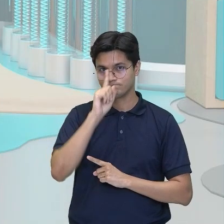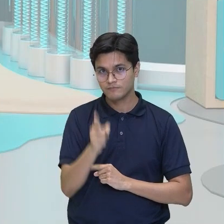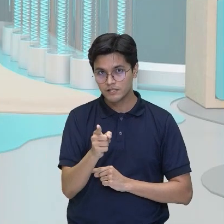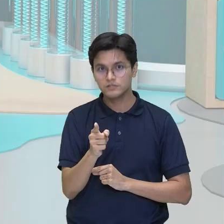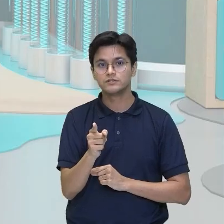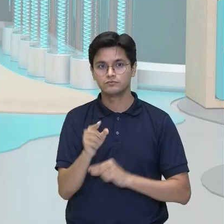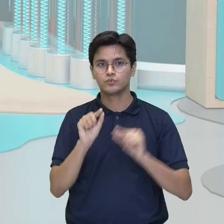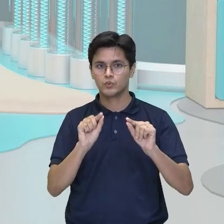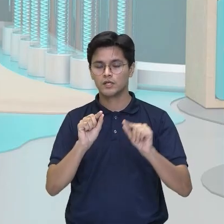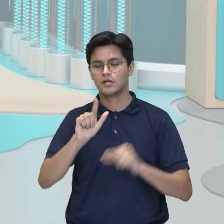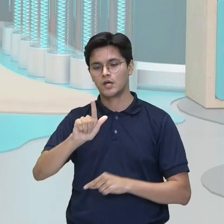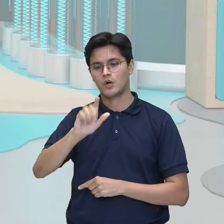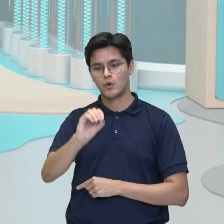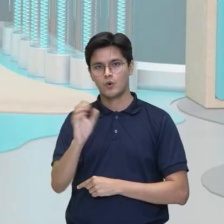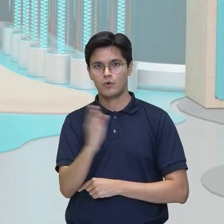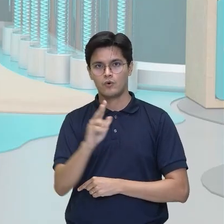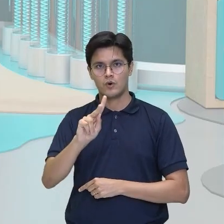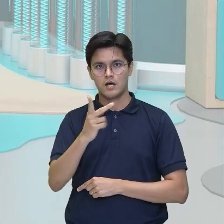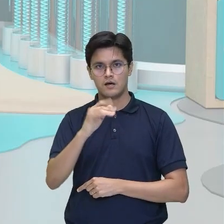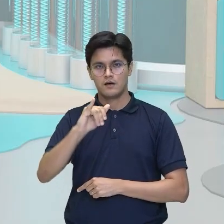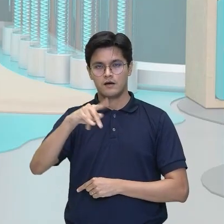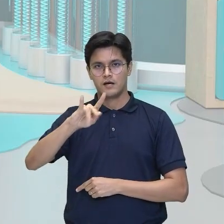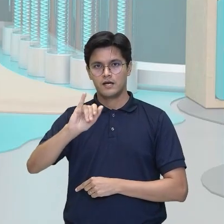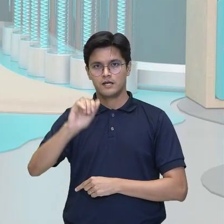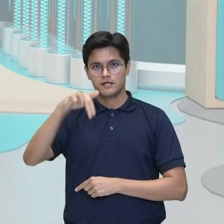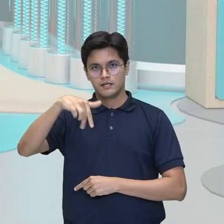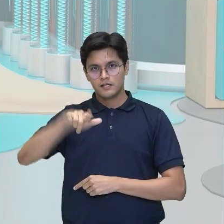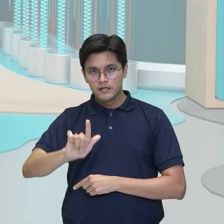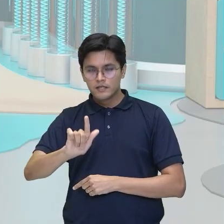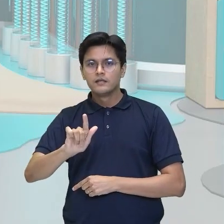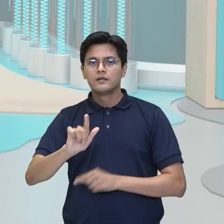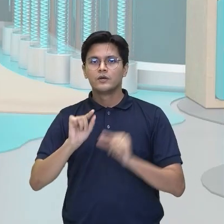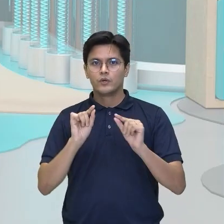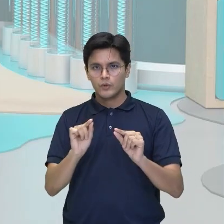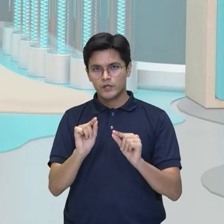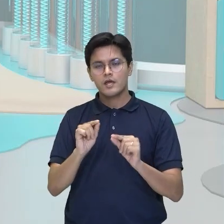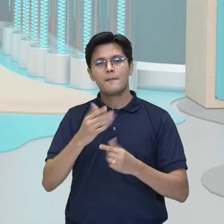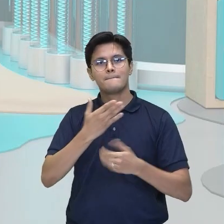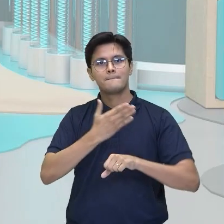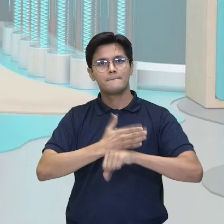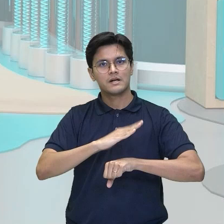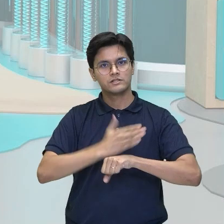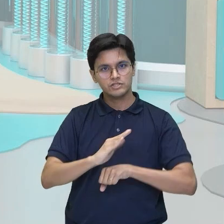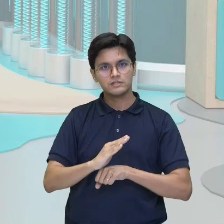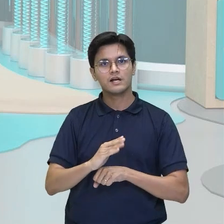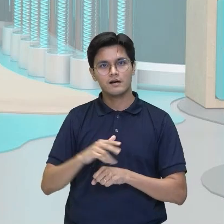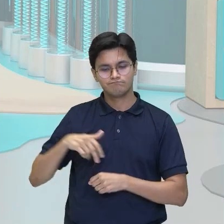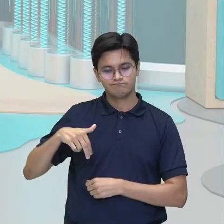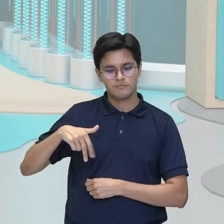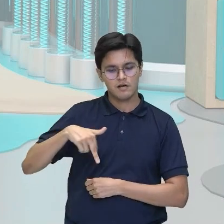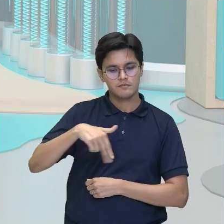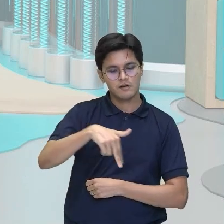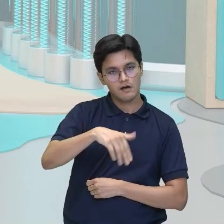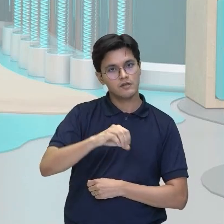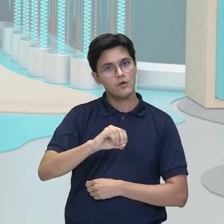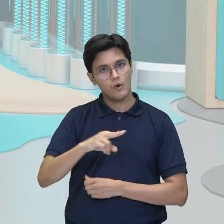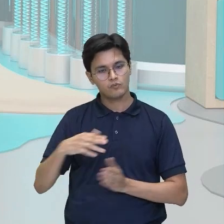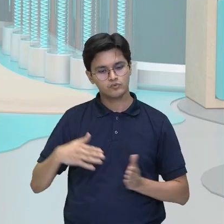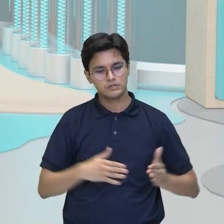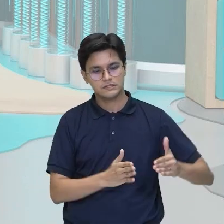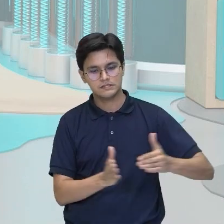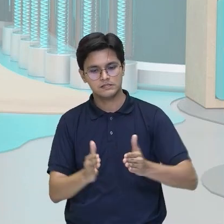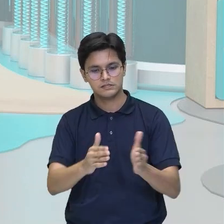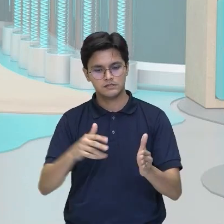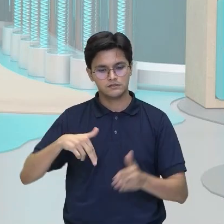Fazer caminhadas ou trilhas. Vocês gostam de fazer esse tipo de atividades? E aí que eu estou dando uma dica, estou orientando,